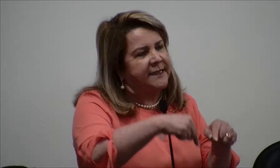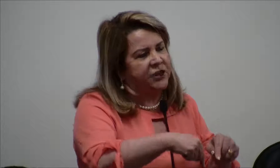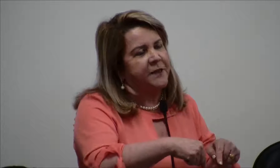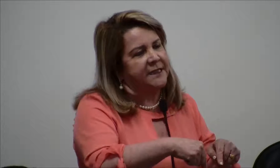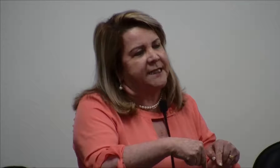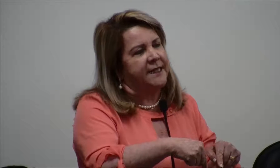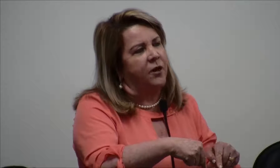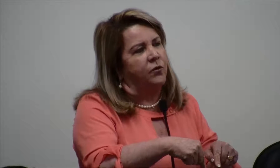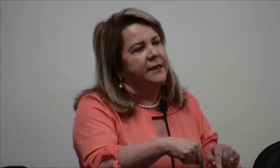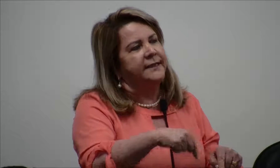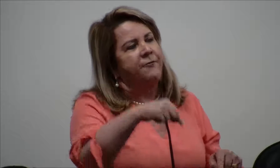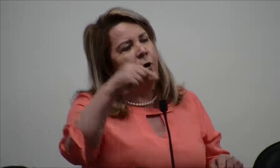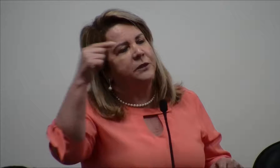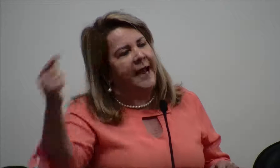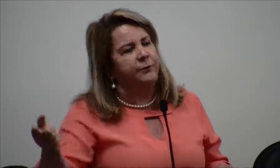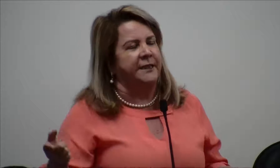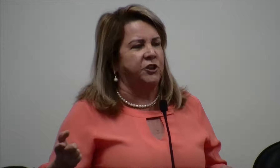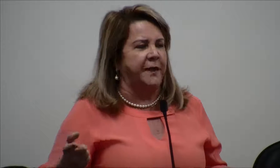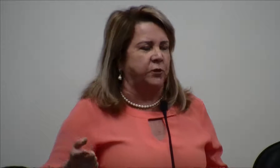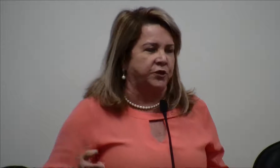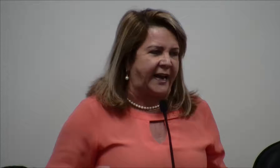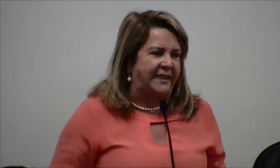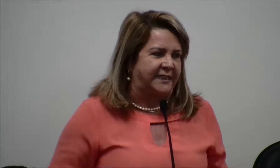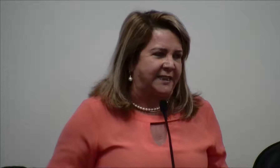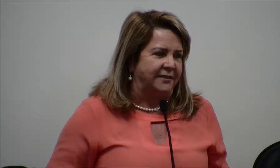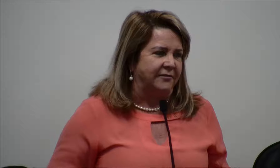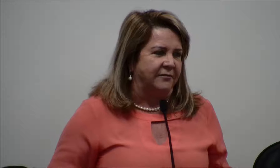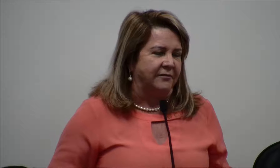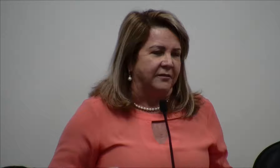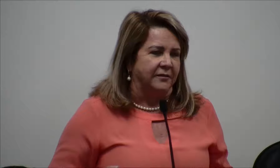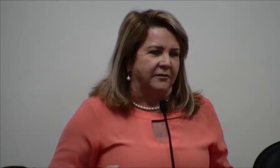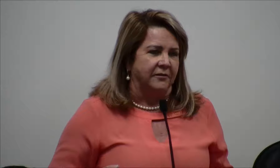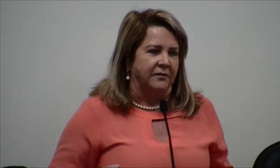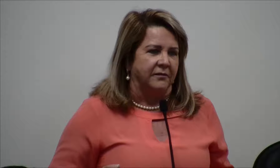para essa administração ter voltado o atendimento nos CRAS.